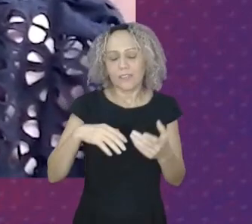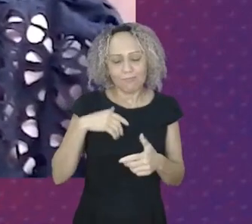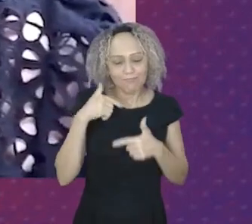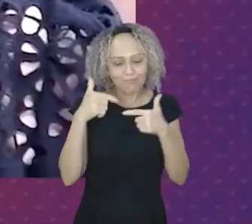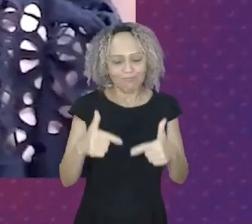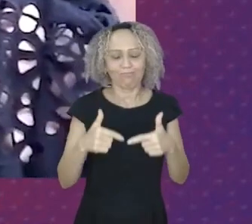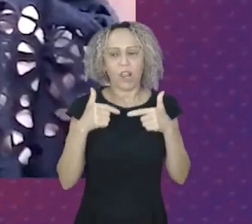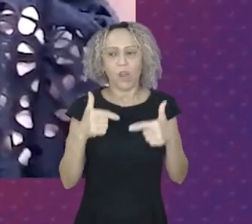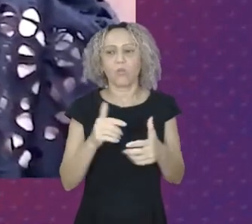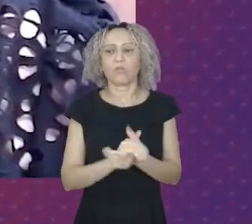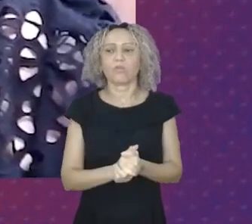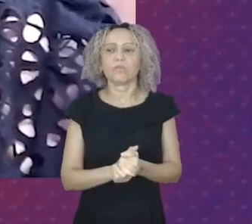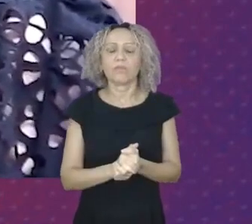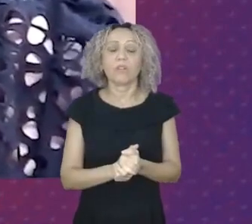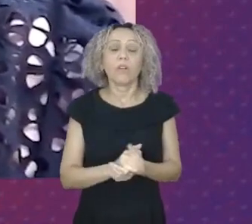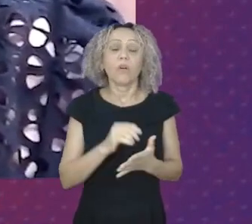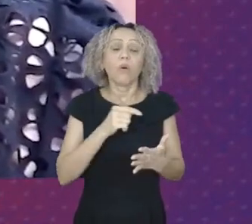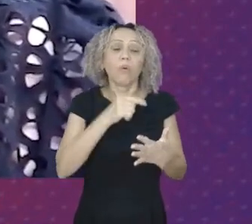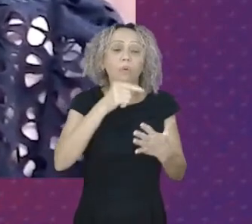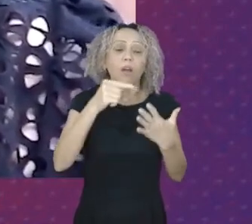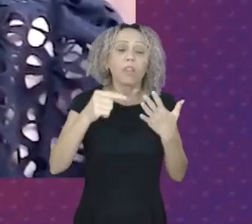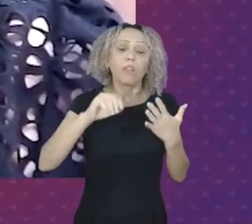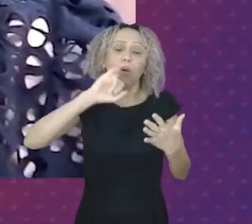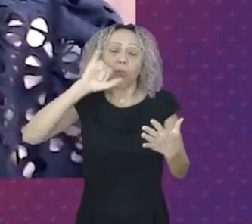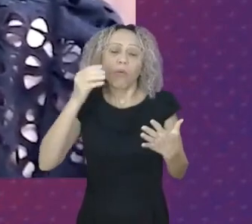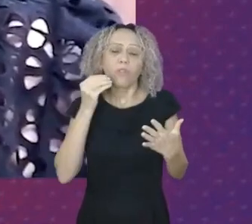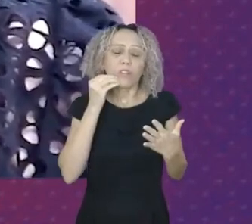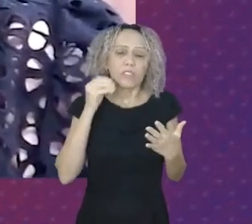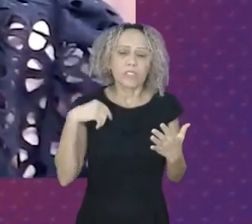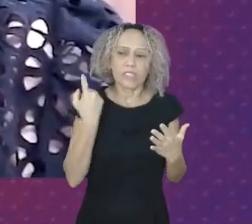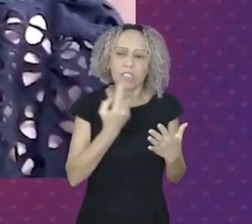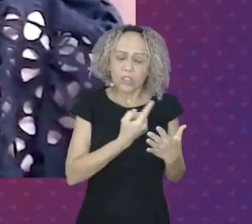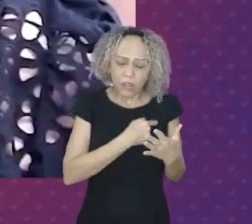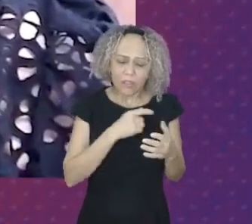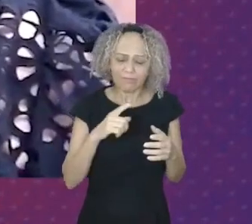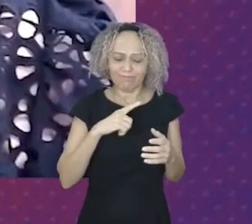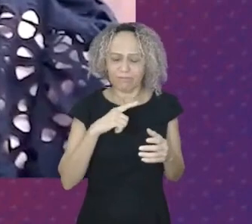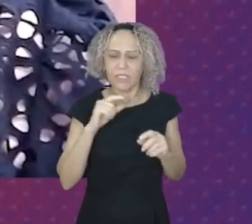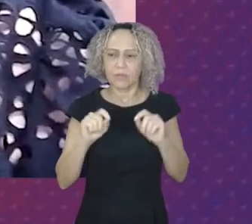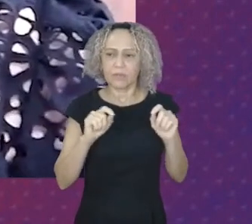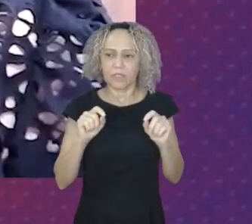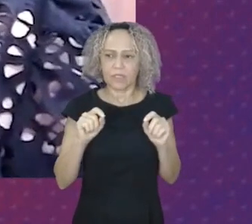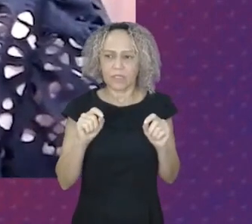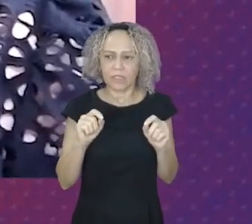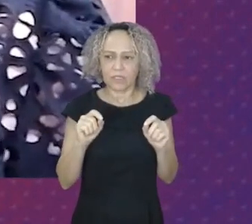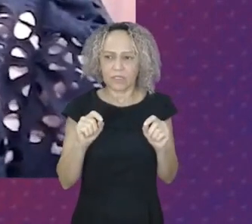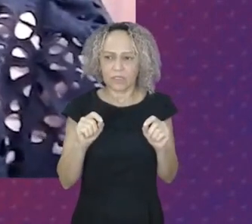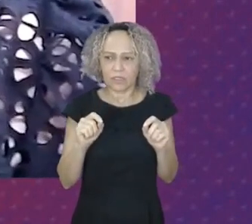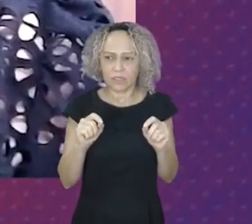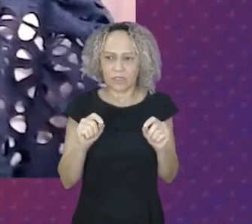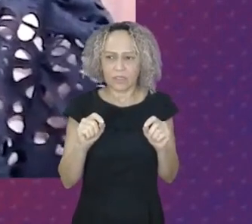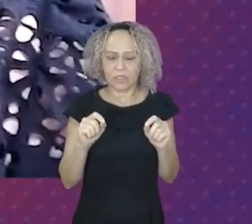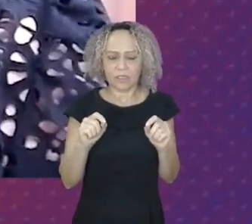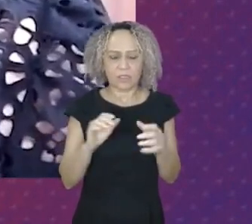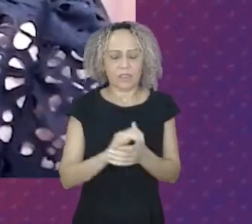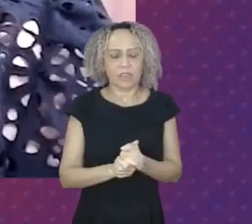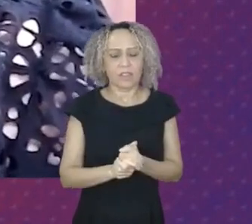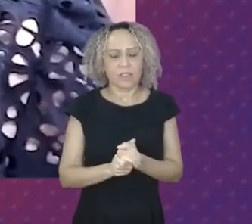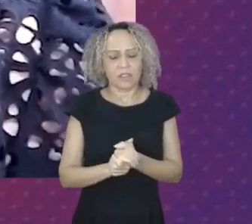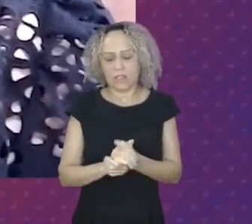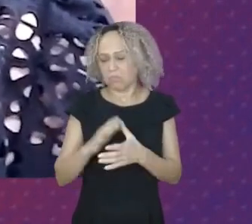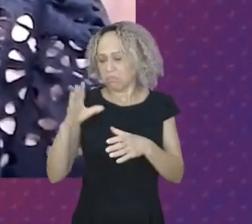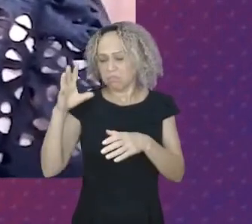nível local. Quais são as oportunidades que nós, mulheres, temos de, nas empresas ou em